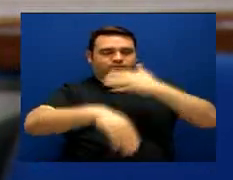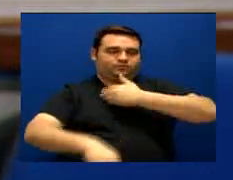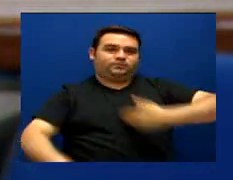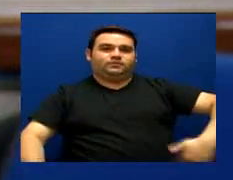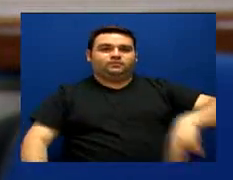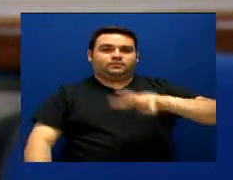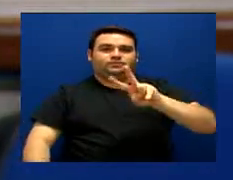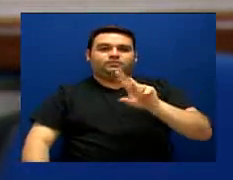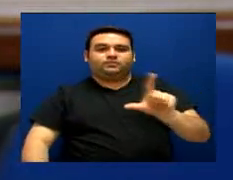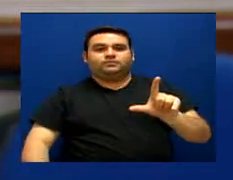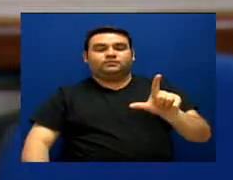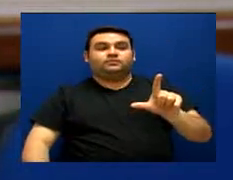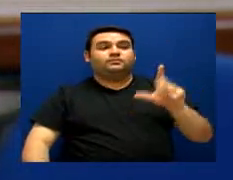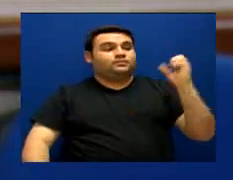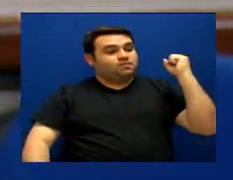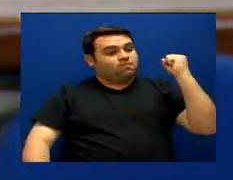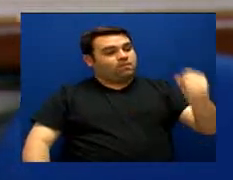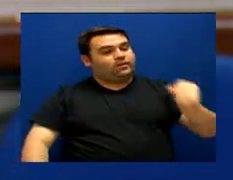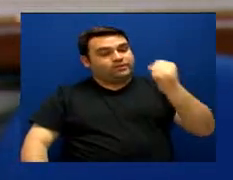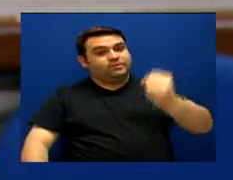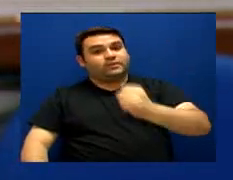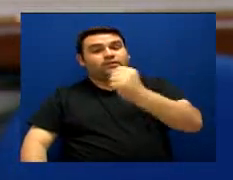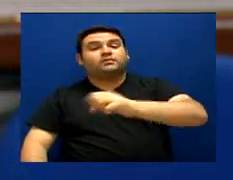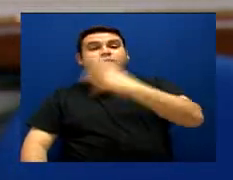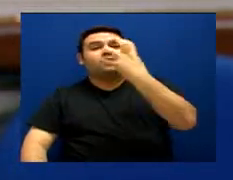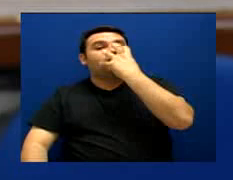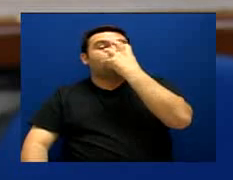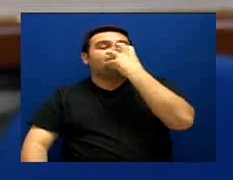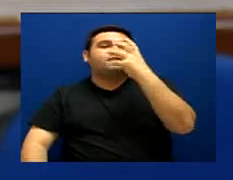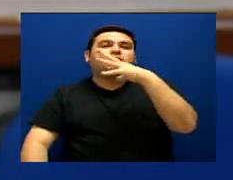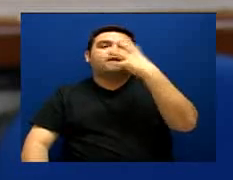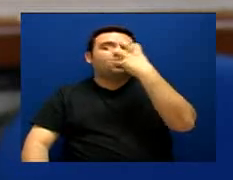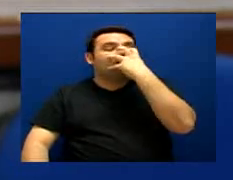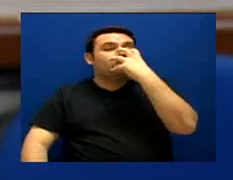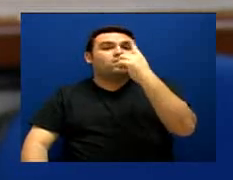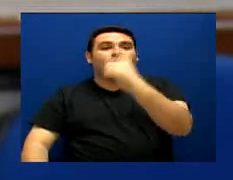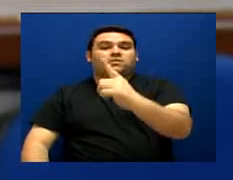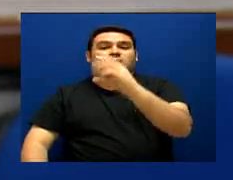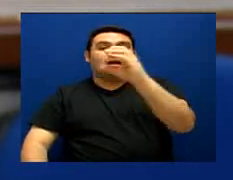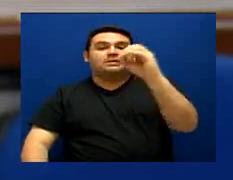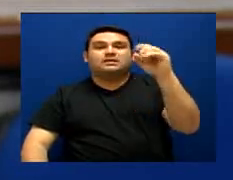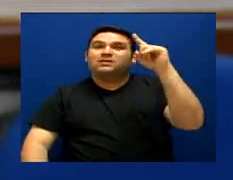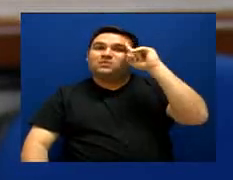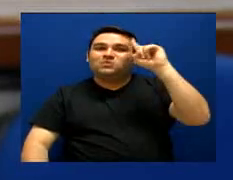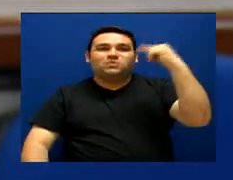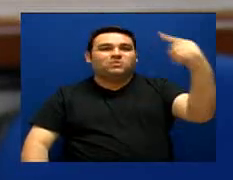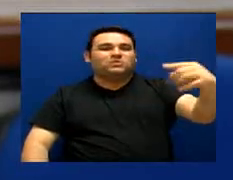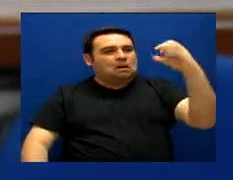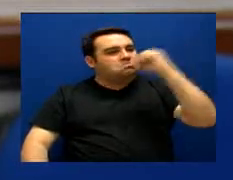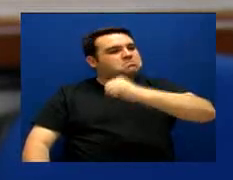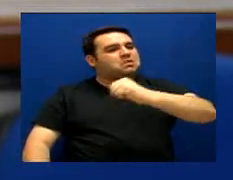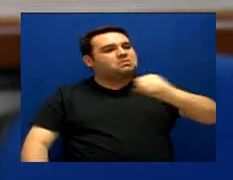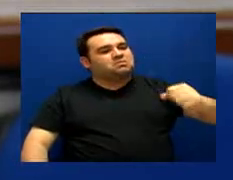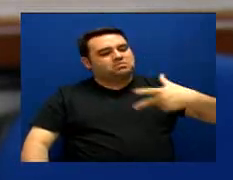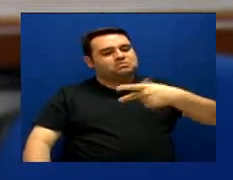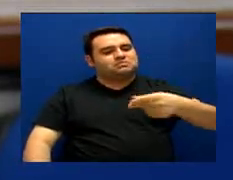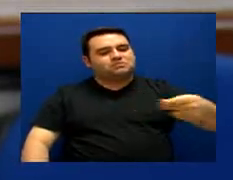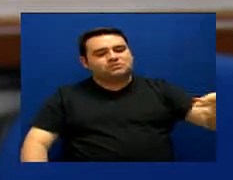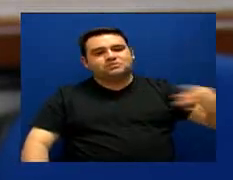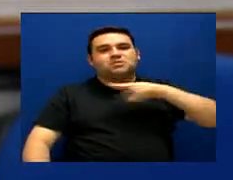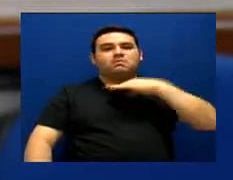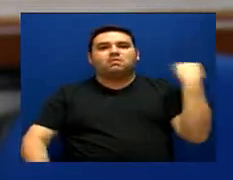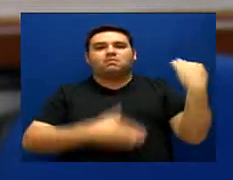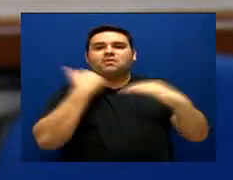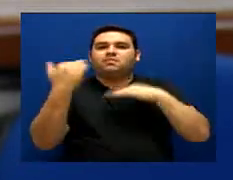Lipe, matava 100 cães por dia em Sorocaba,